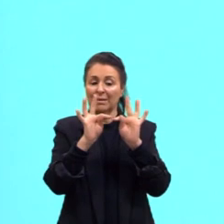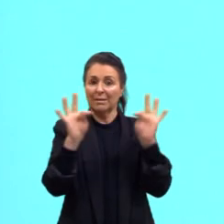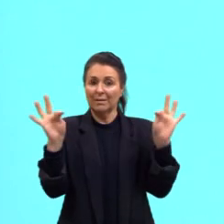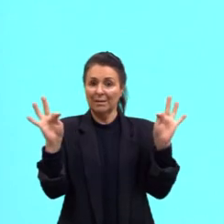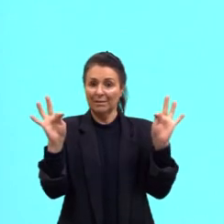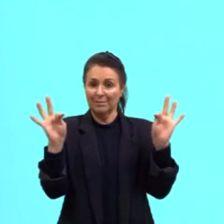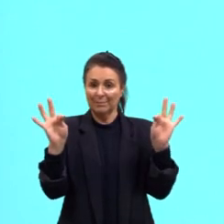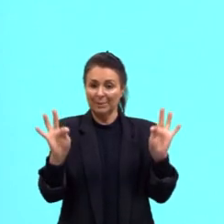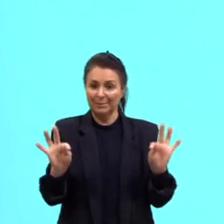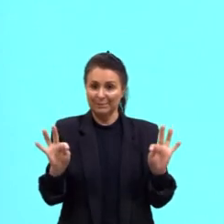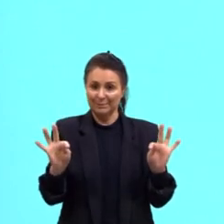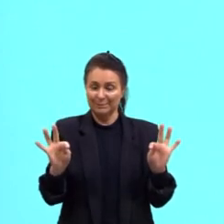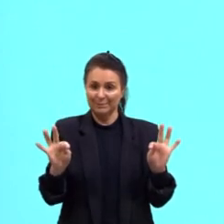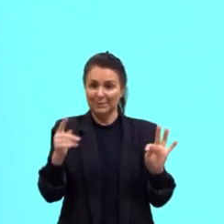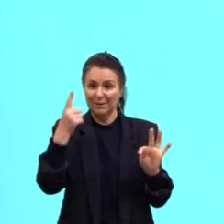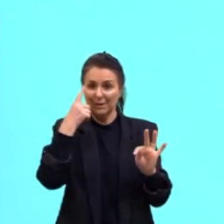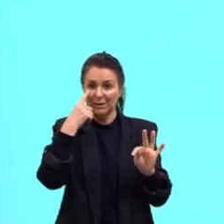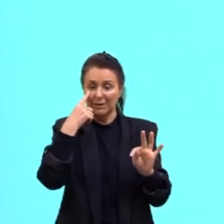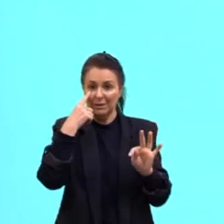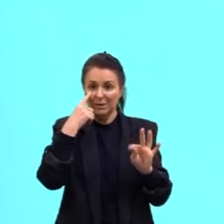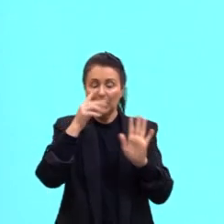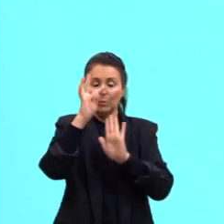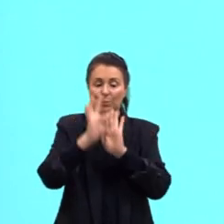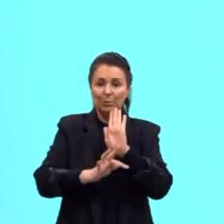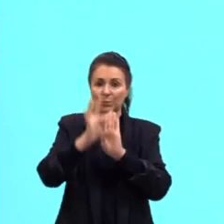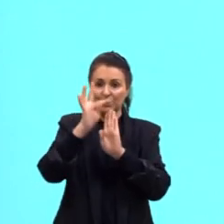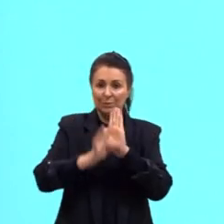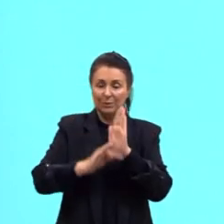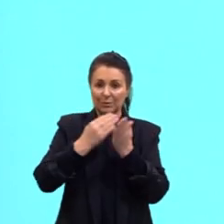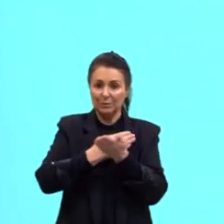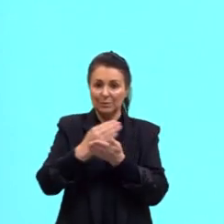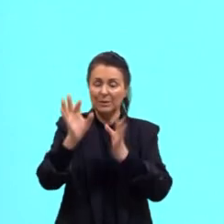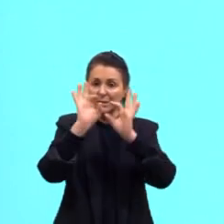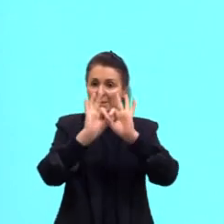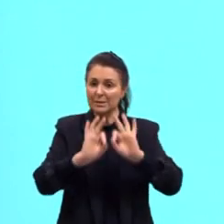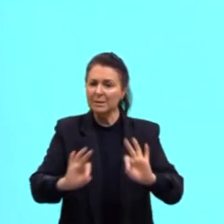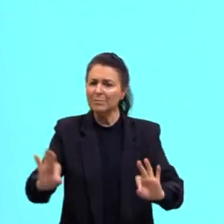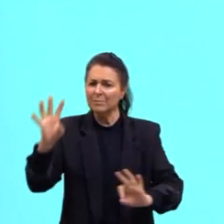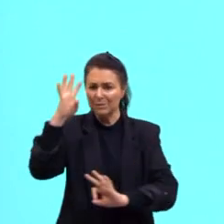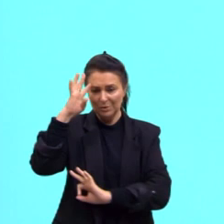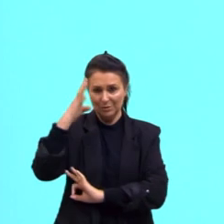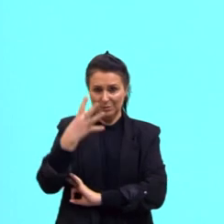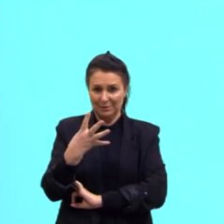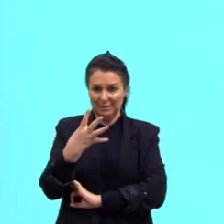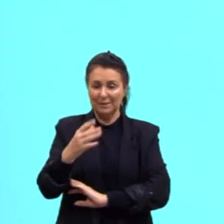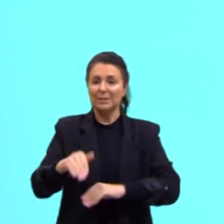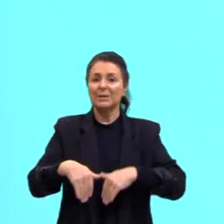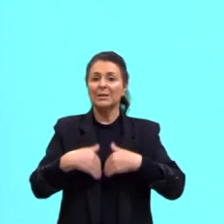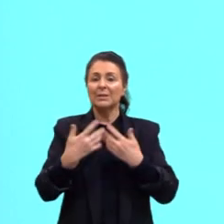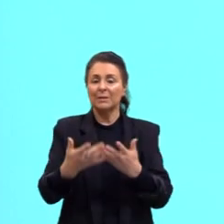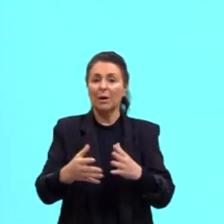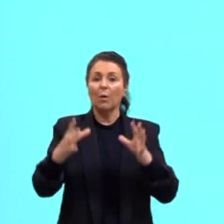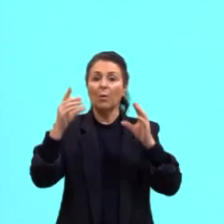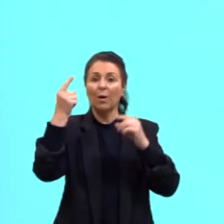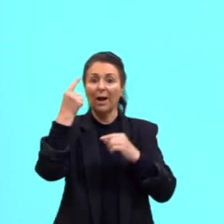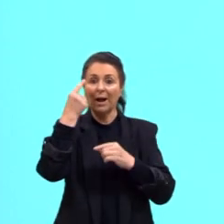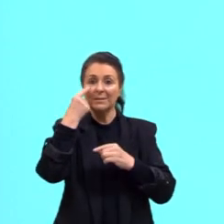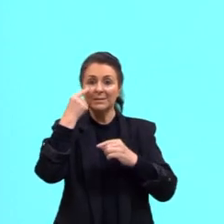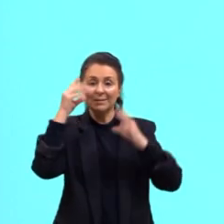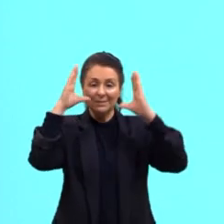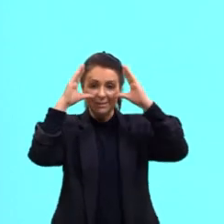apesar de ter um texto bem introdutório bem grande e ela vai ser bem simples de resolver então as lentes